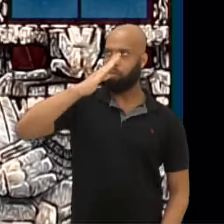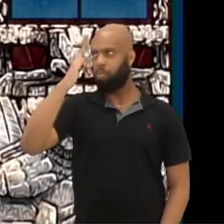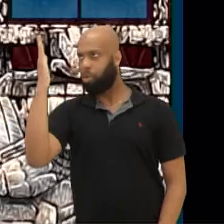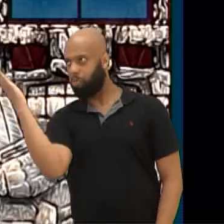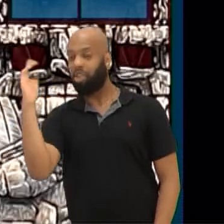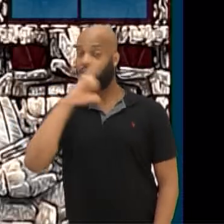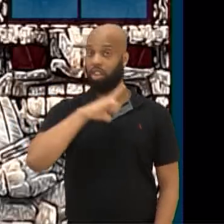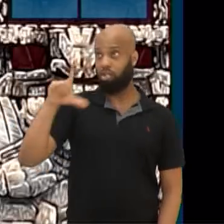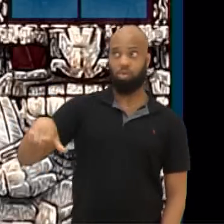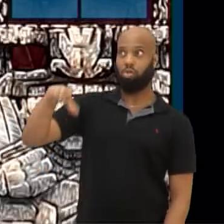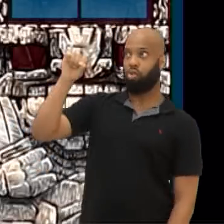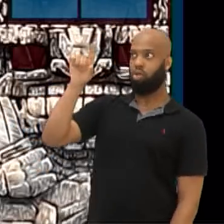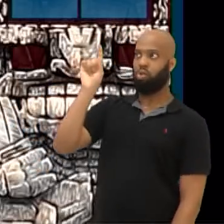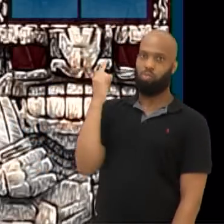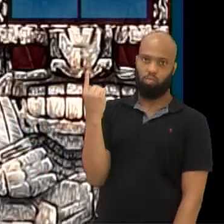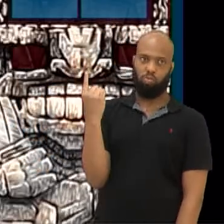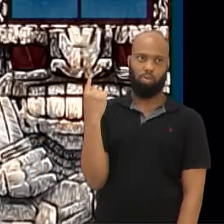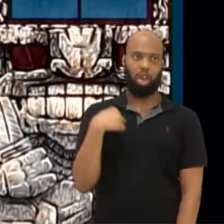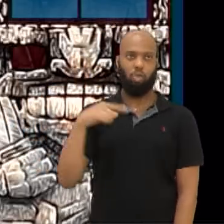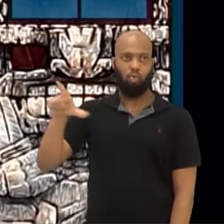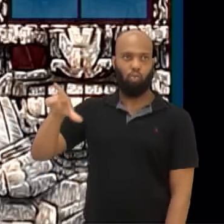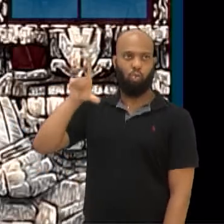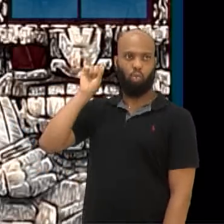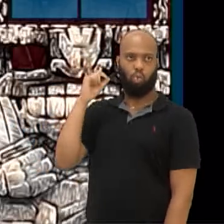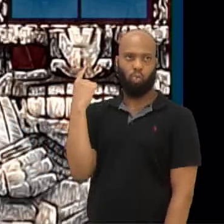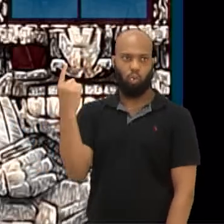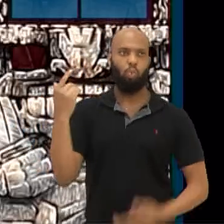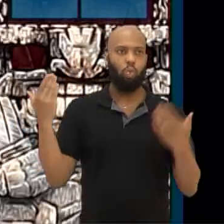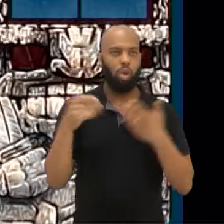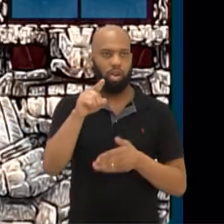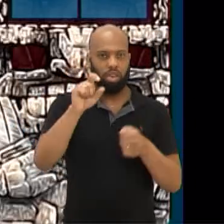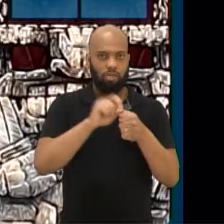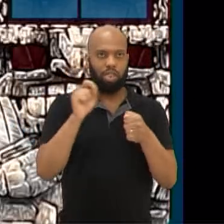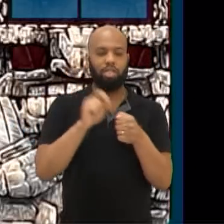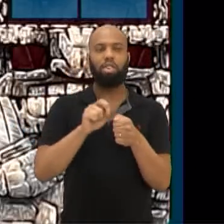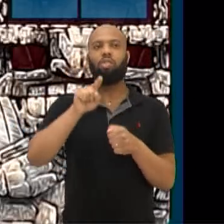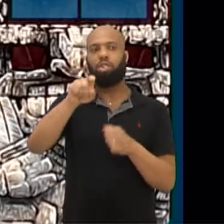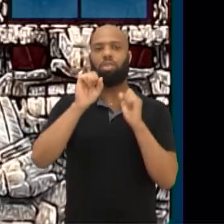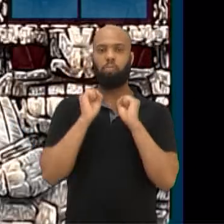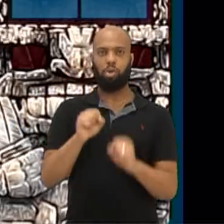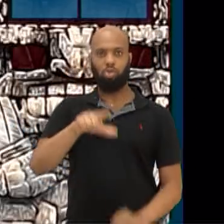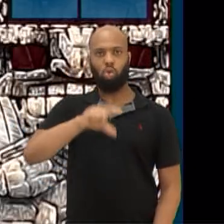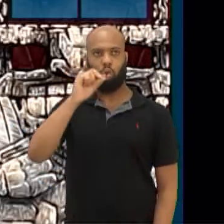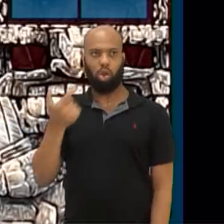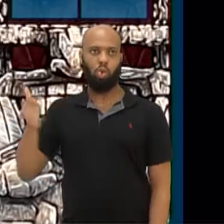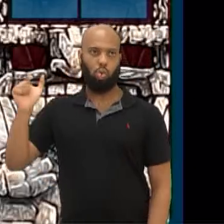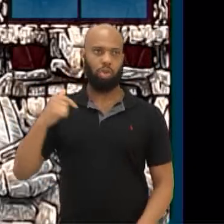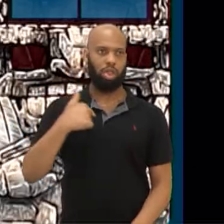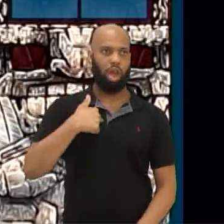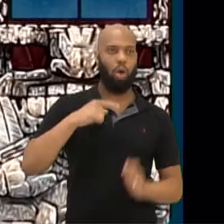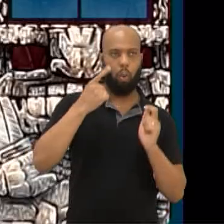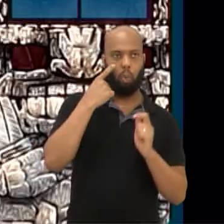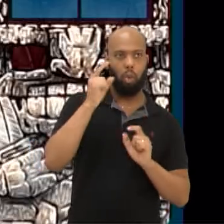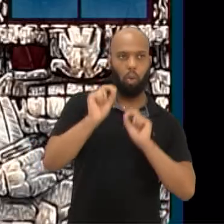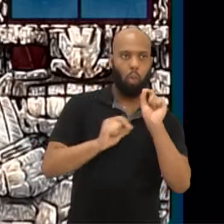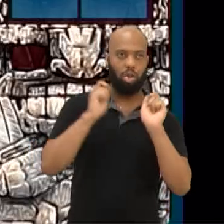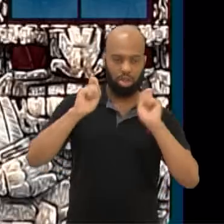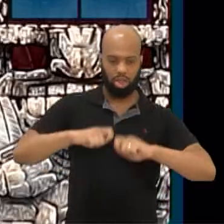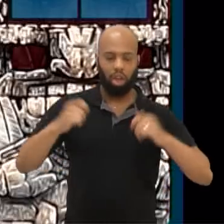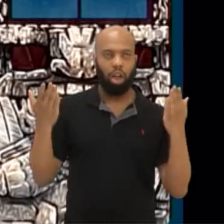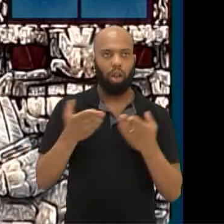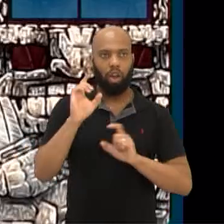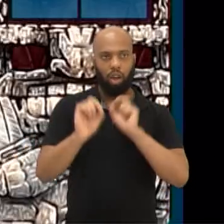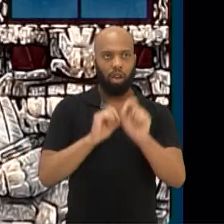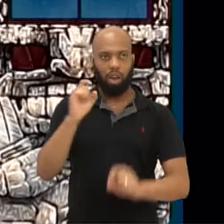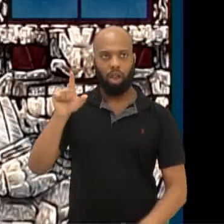de várias formas. A prof vai colocar uma maneira para vocês fazerem, aí vocês escolhem a outra. Então, uma possibilidade